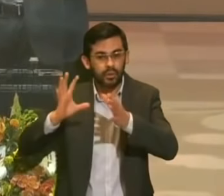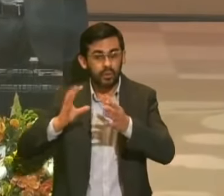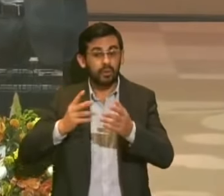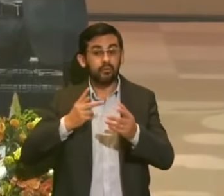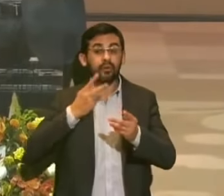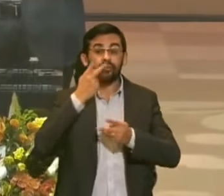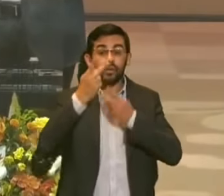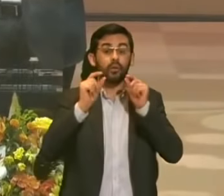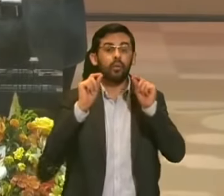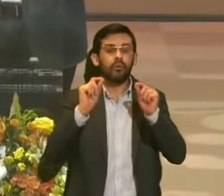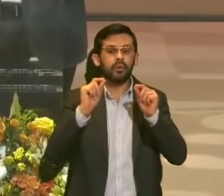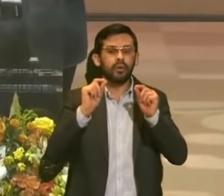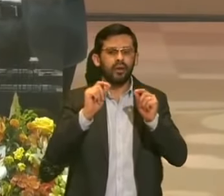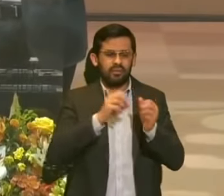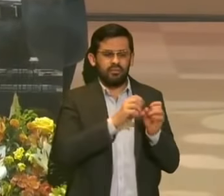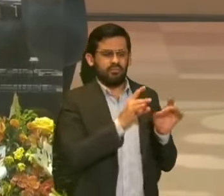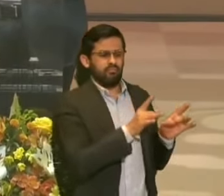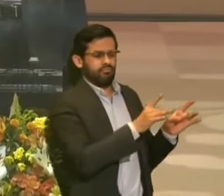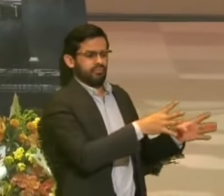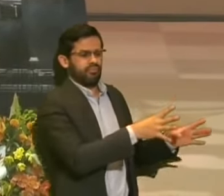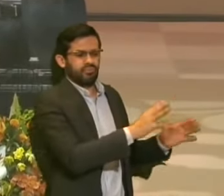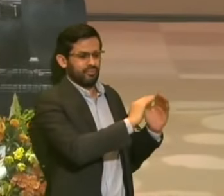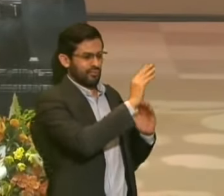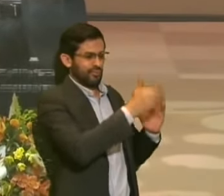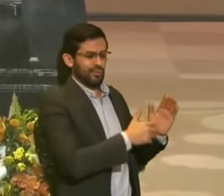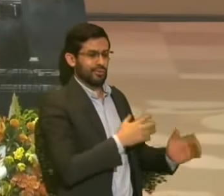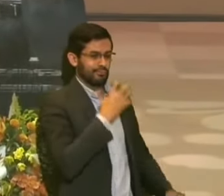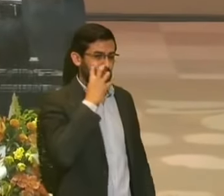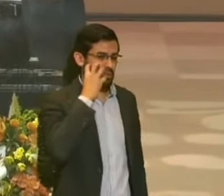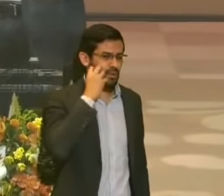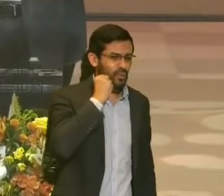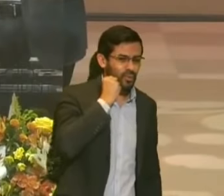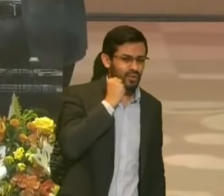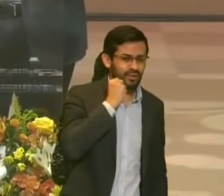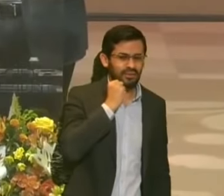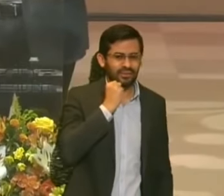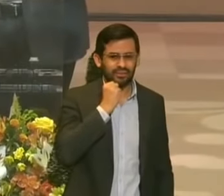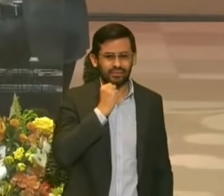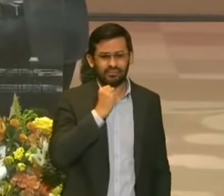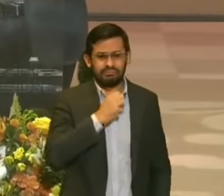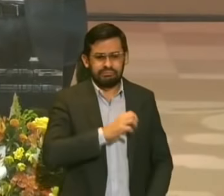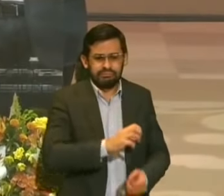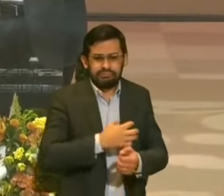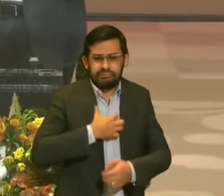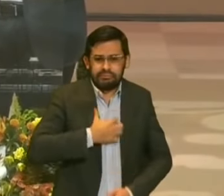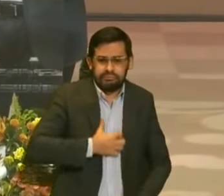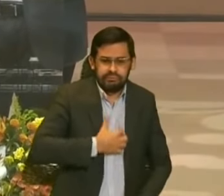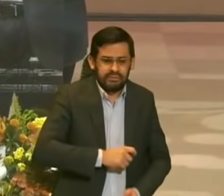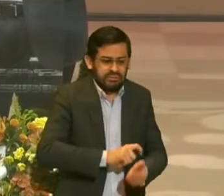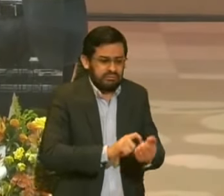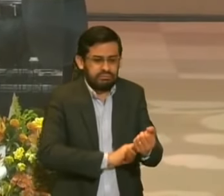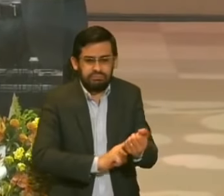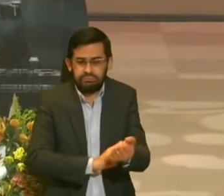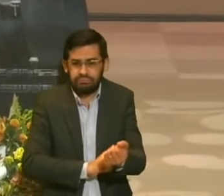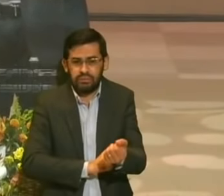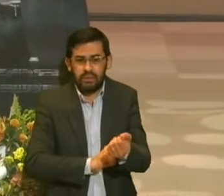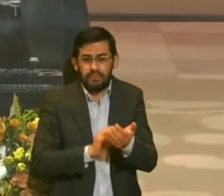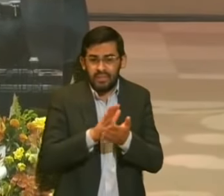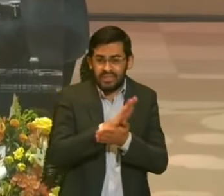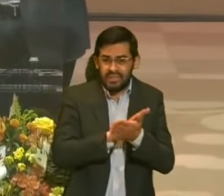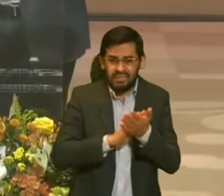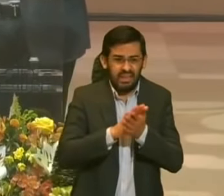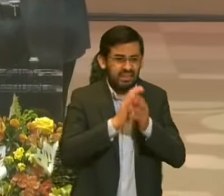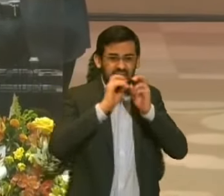como? Abandonem toda a amargura, todo o ódio, toda a raiva, nada